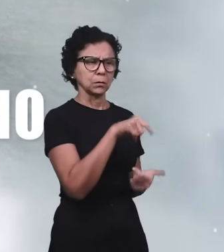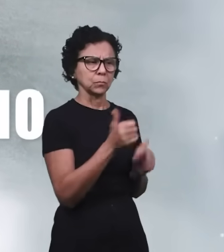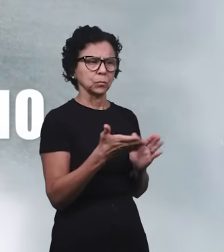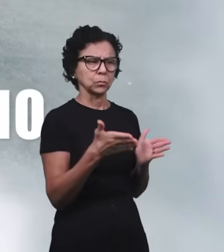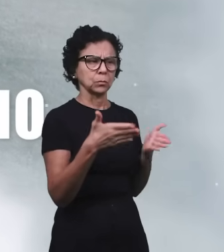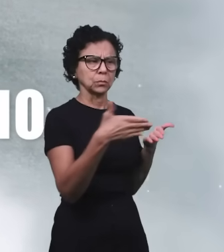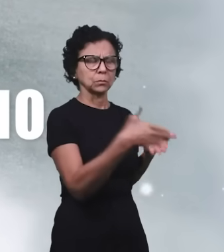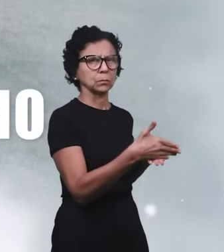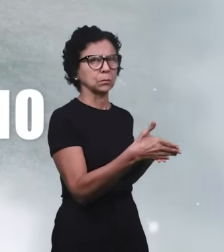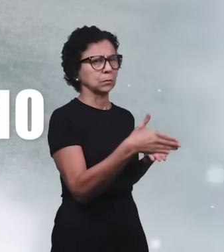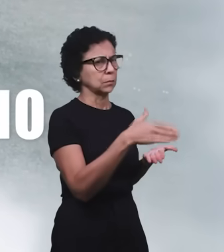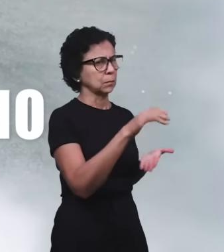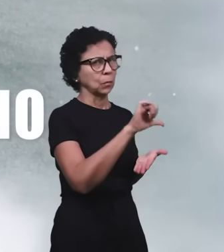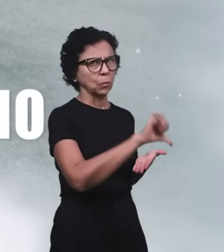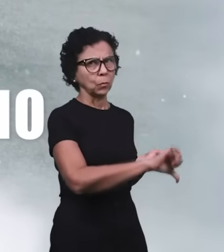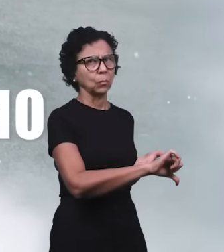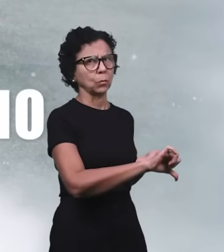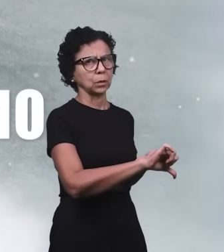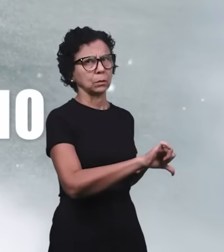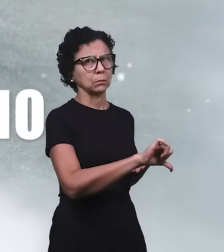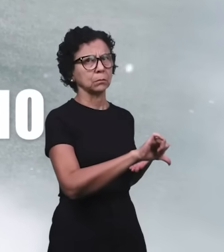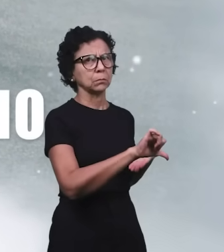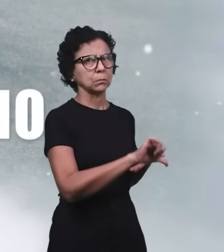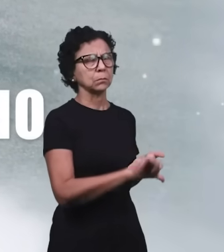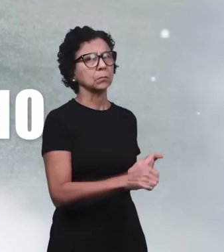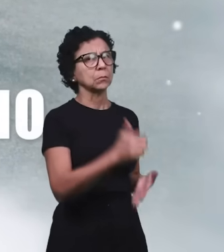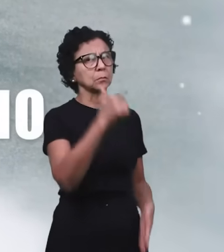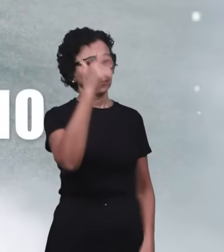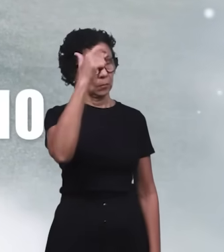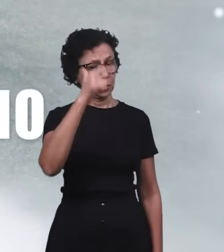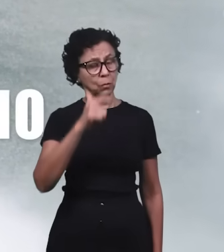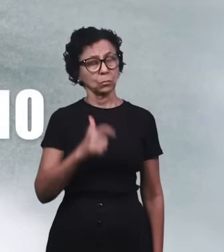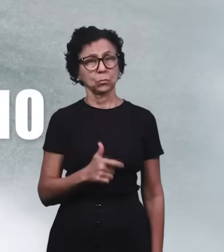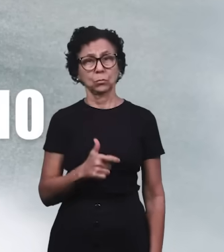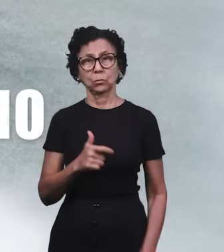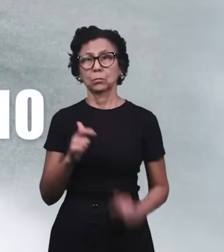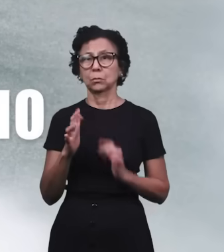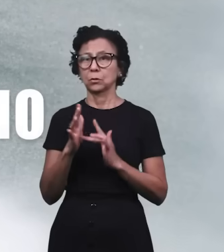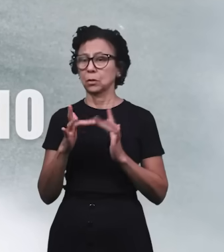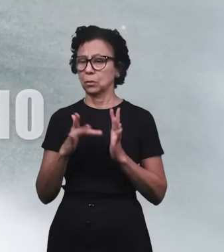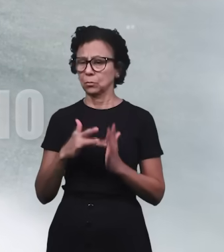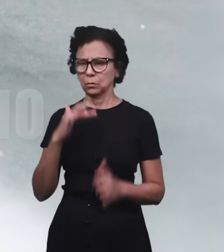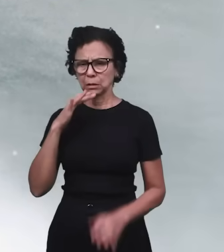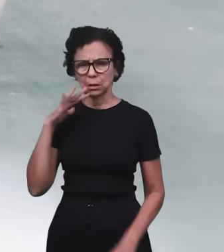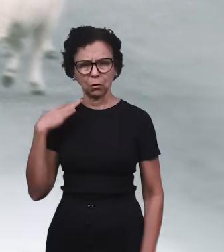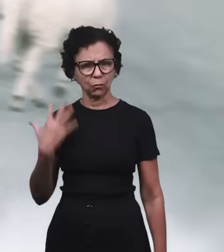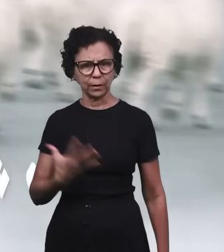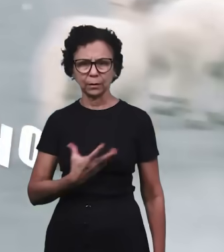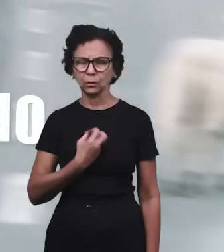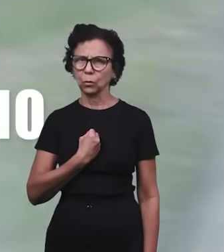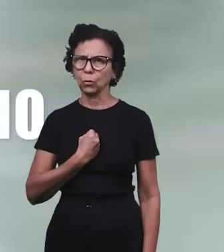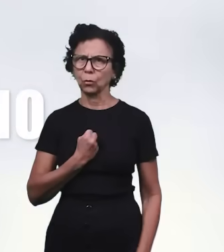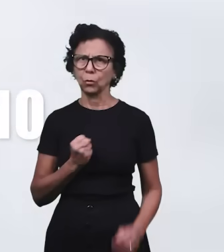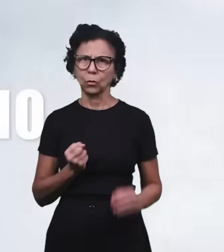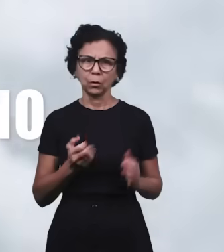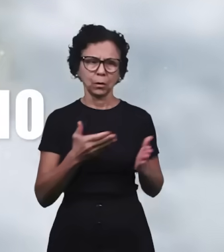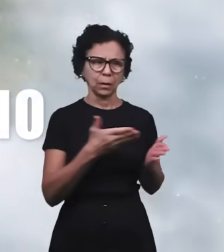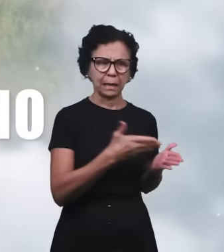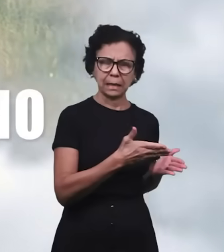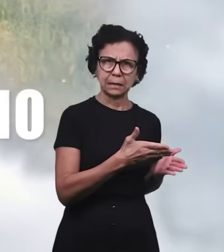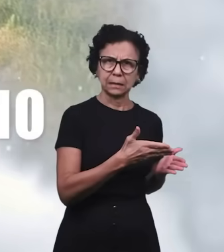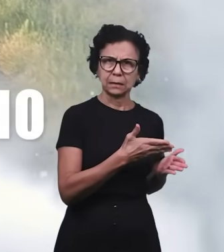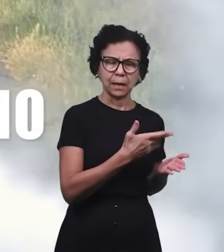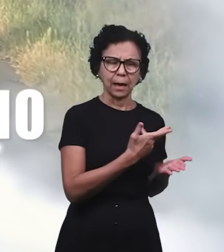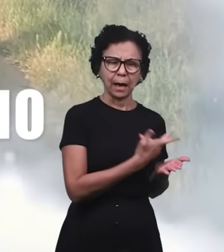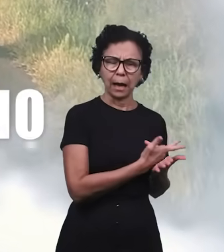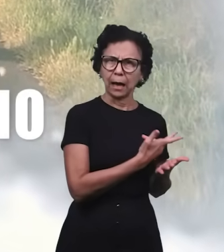outro caminho, que a porta do céu sou eu. Não